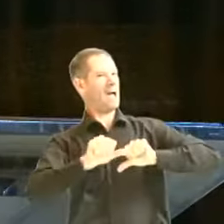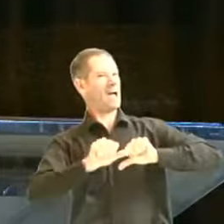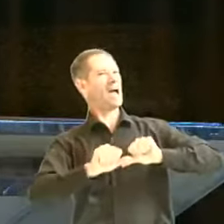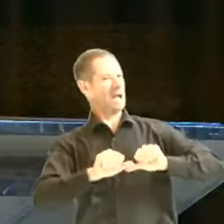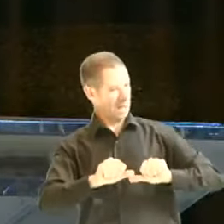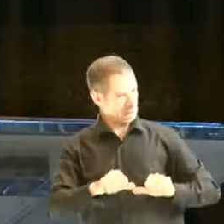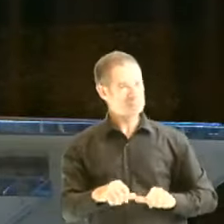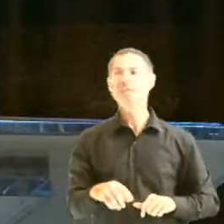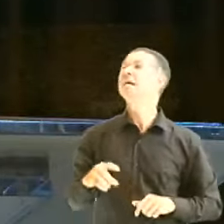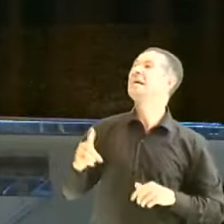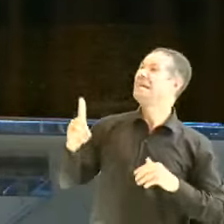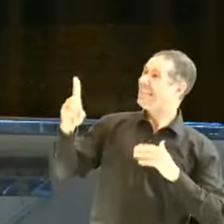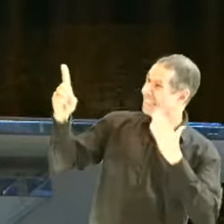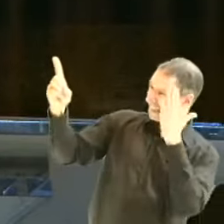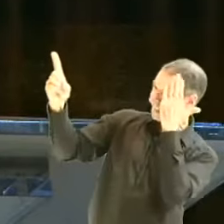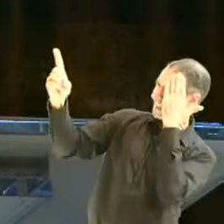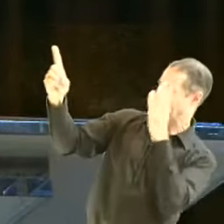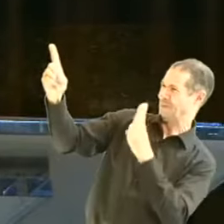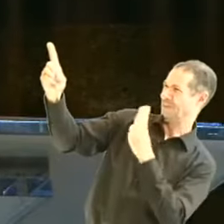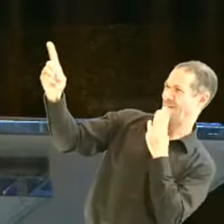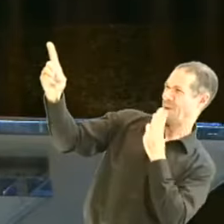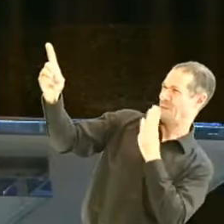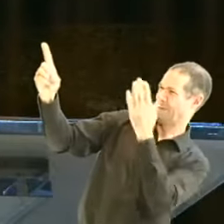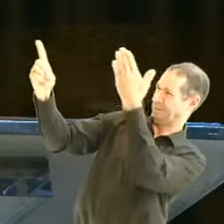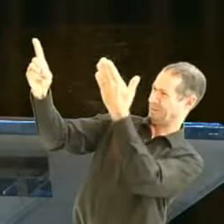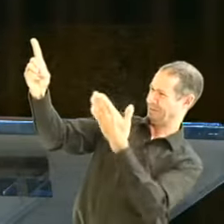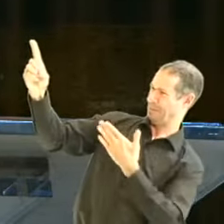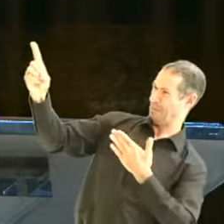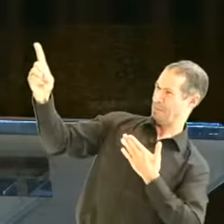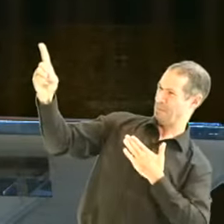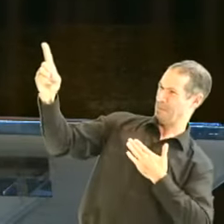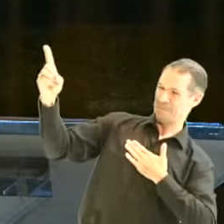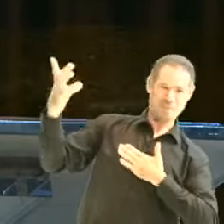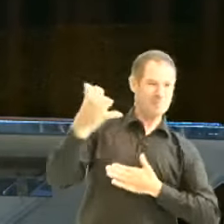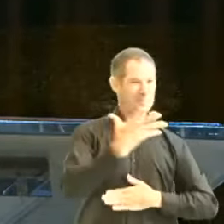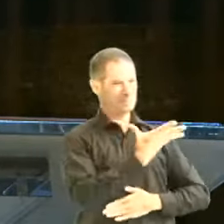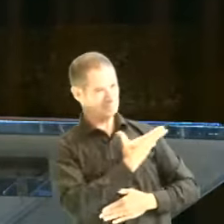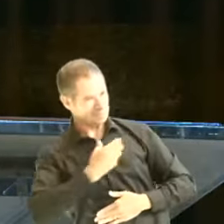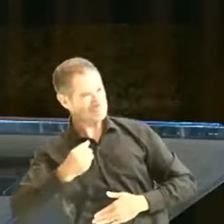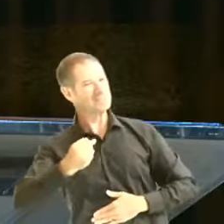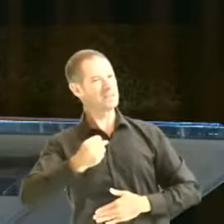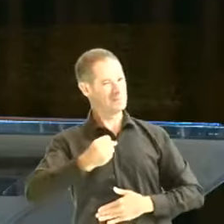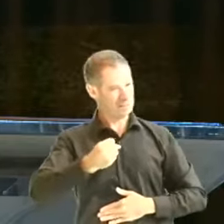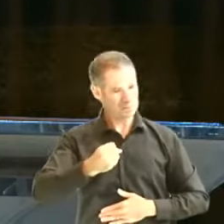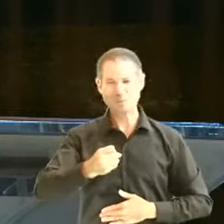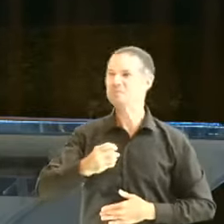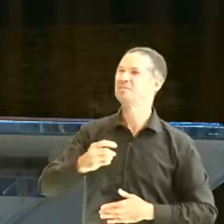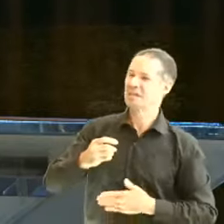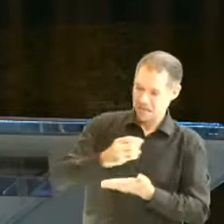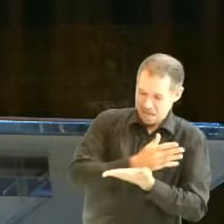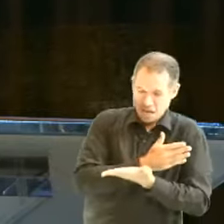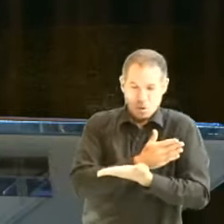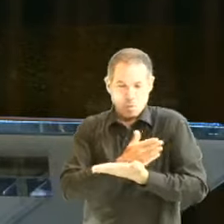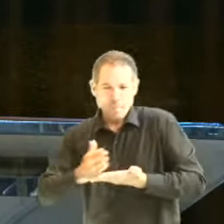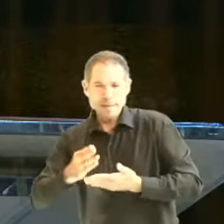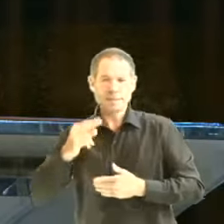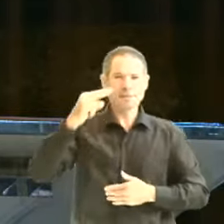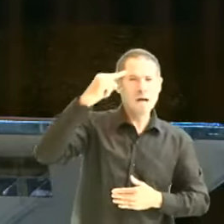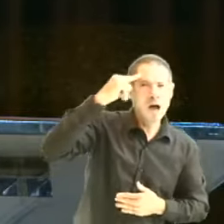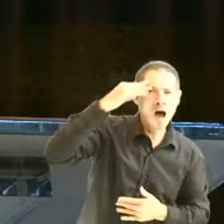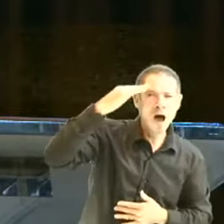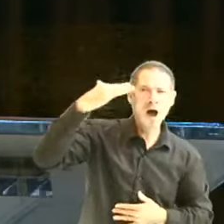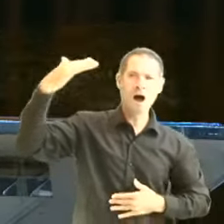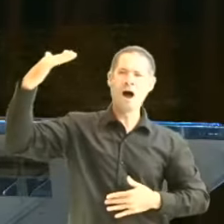ele diz assim, eu sei quem é meu Deus é Salvador. E aí quando ele começa a refletir sobre